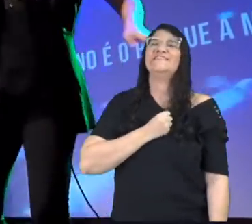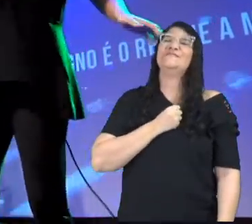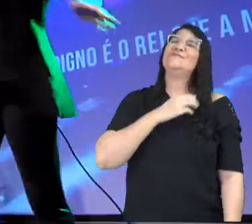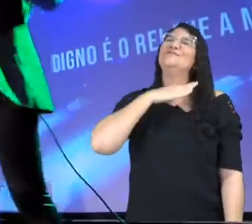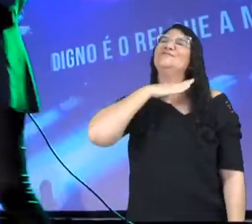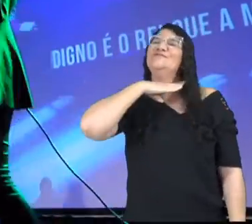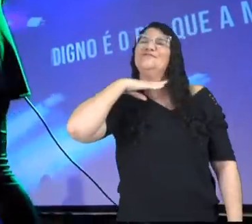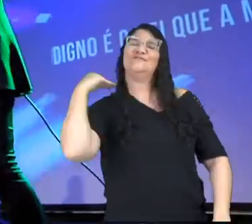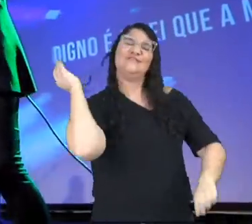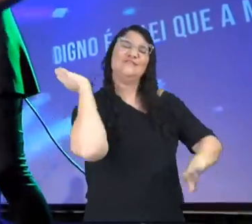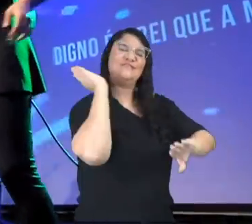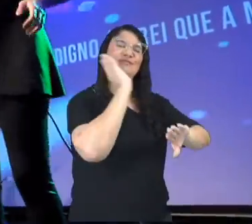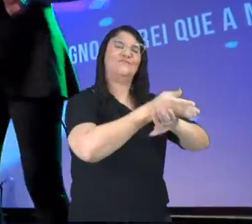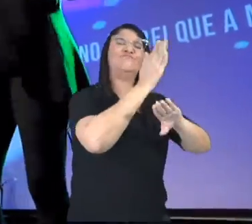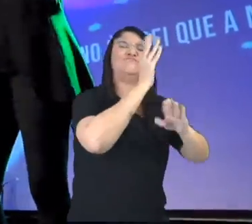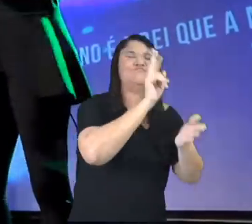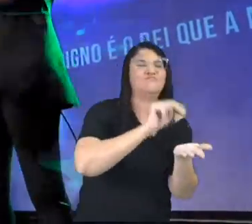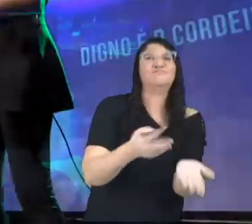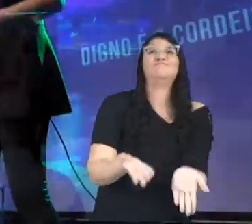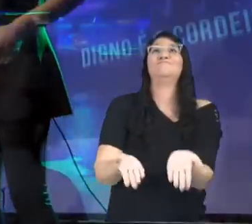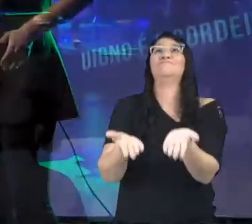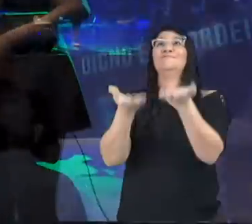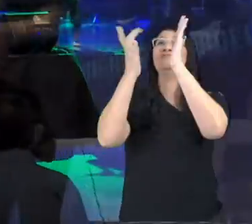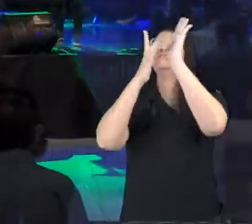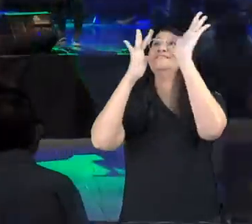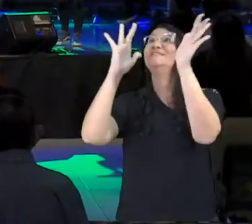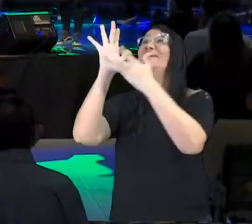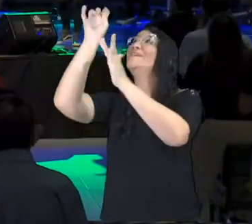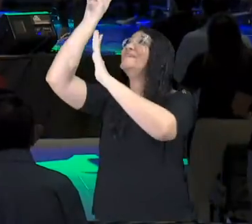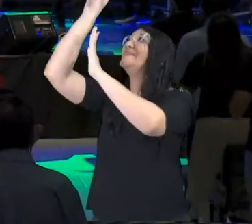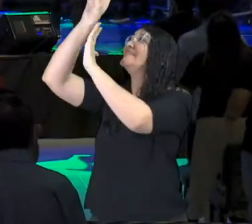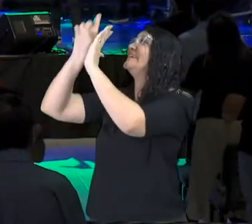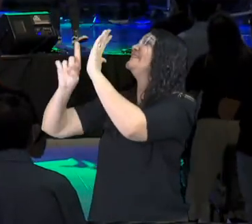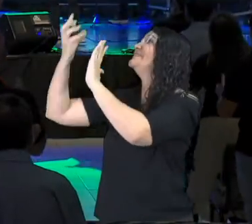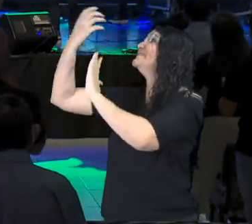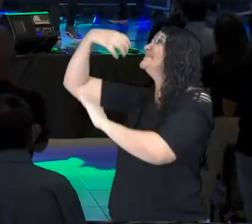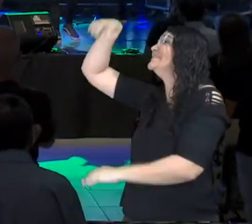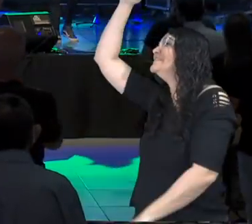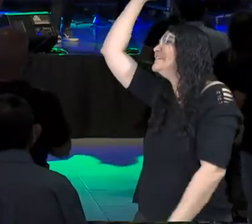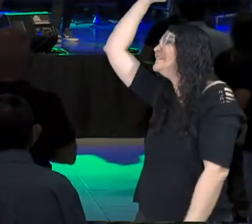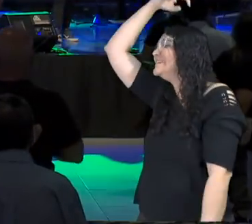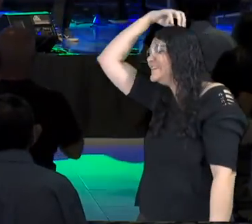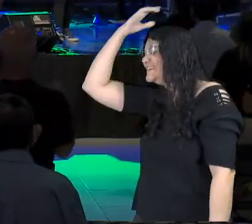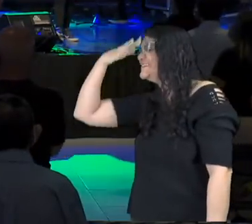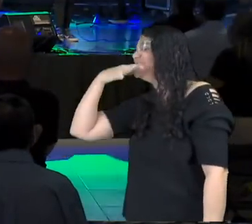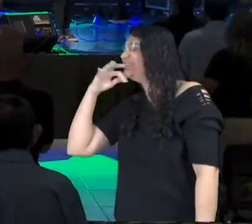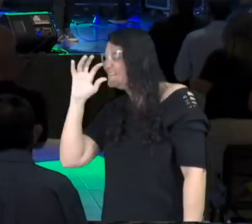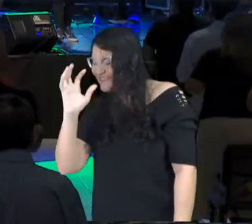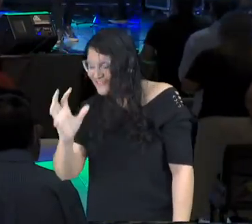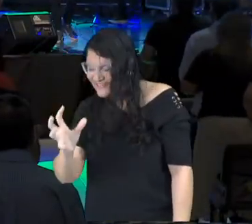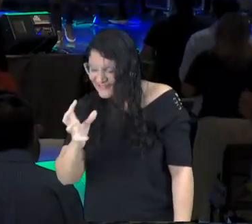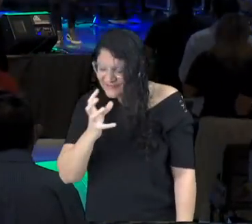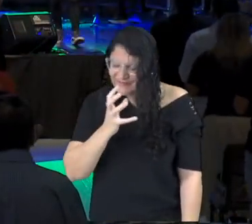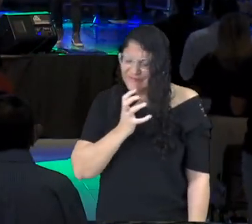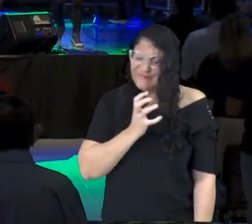a morte venceu. Digno é o Cordeiro de